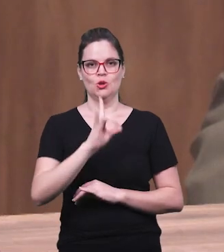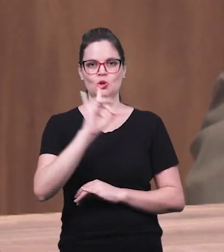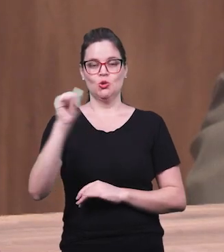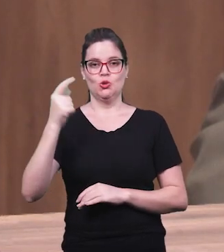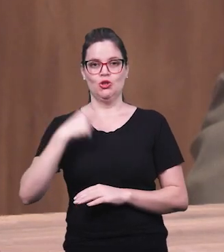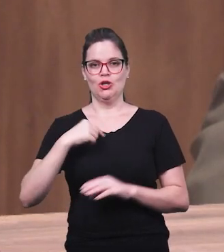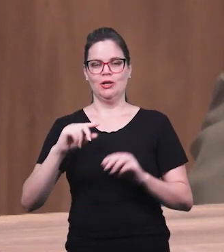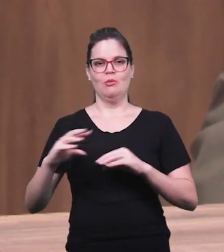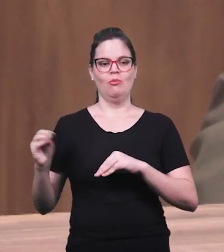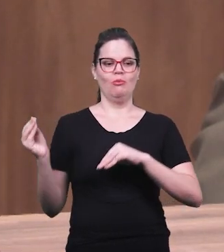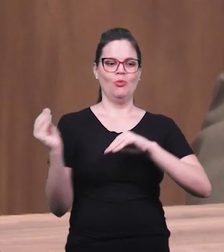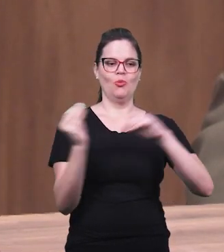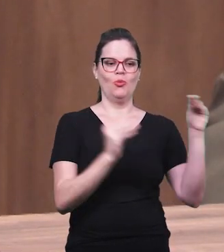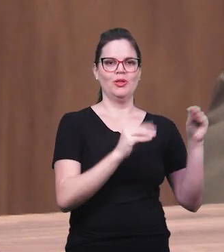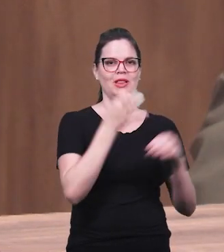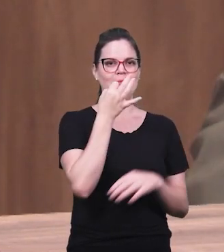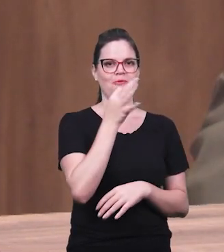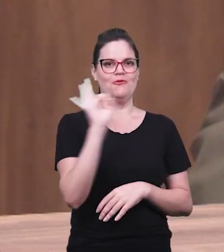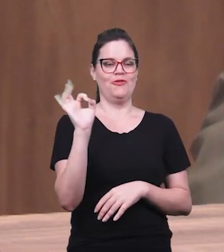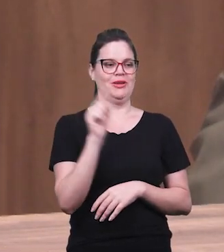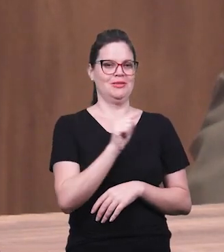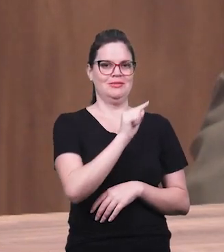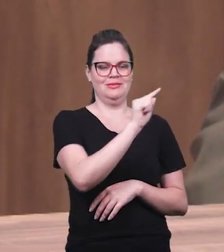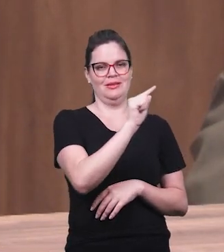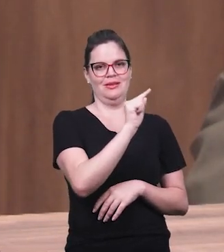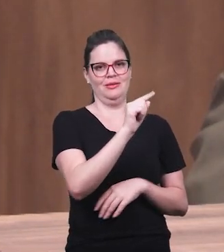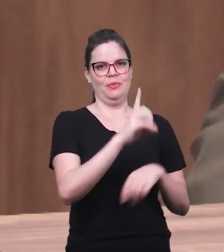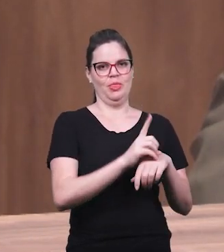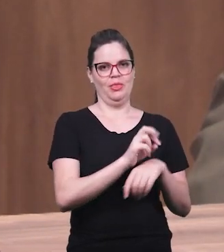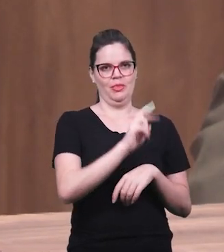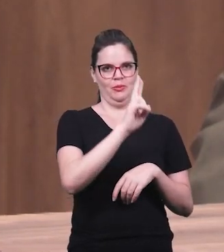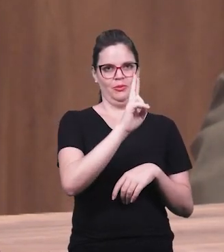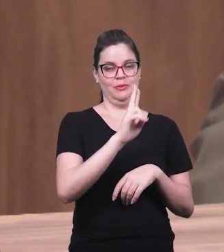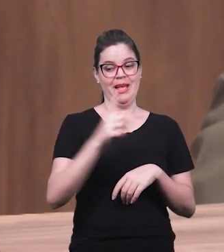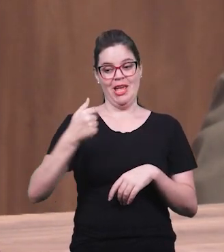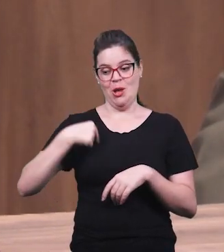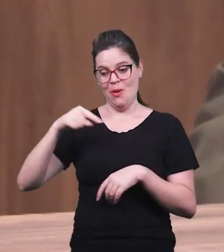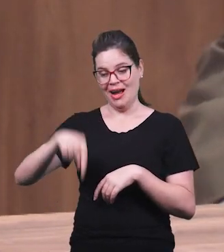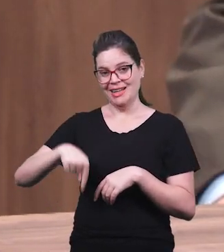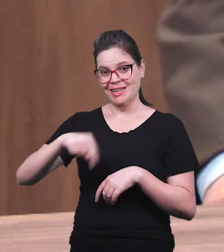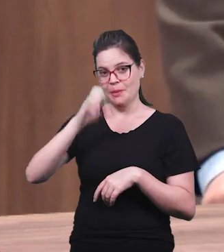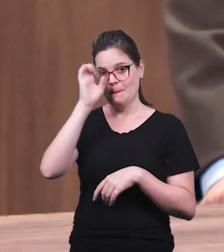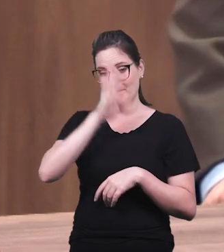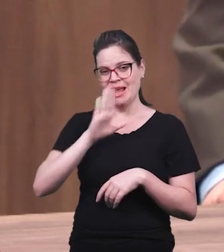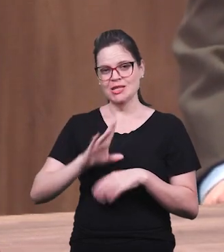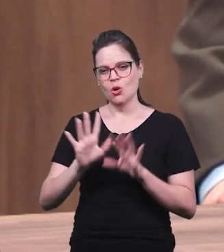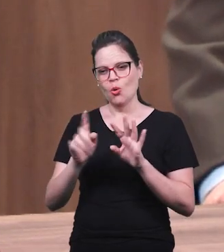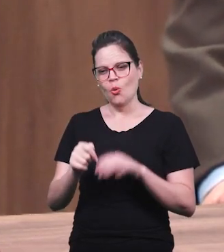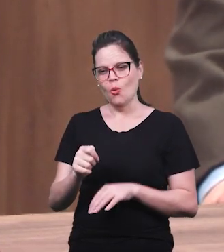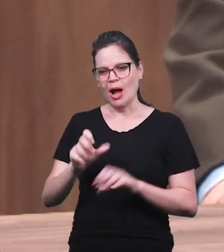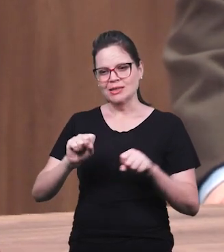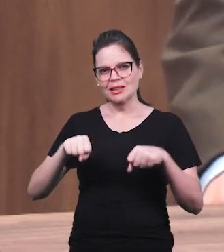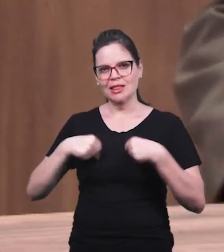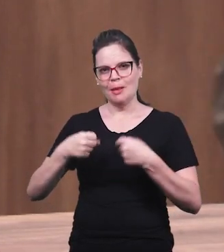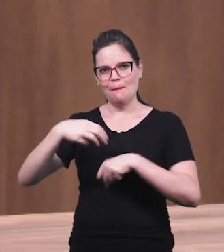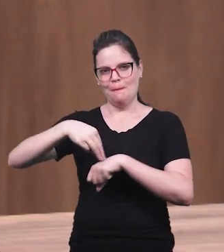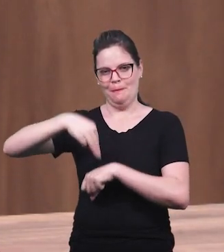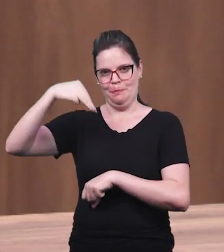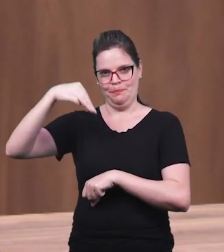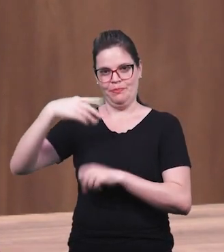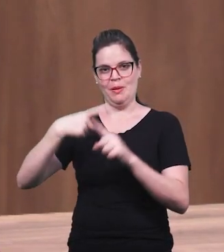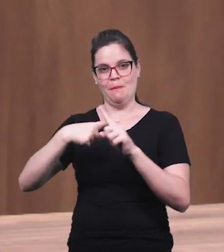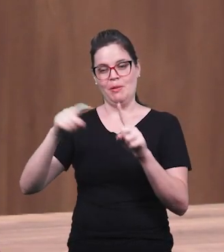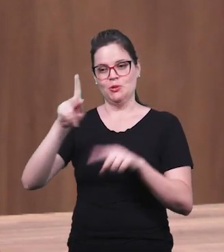França, não é? No meu doutoramento, eu estava em Campinas, terminando o meu mestrado, e o meu